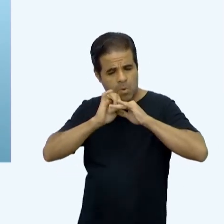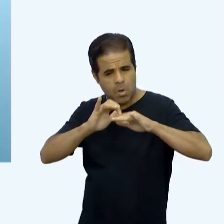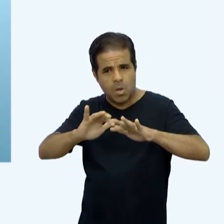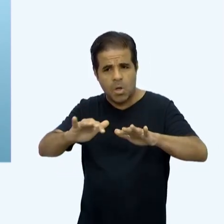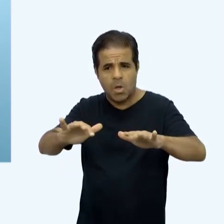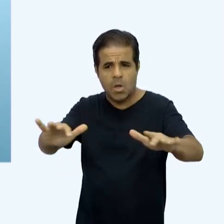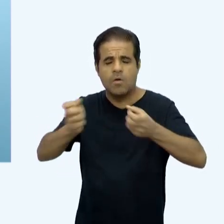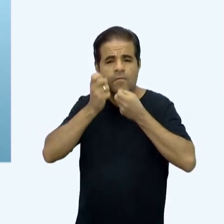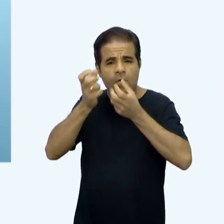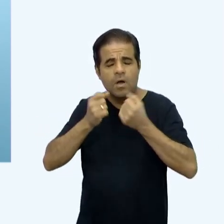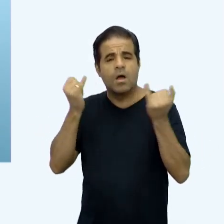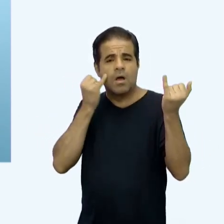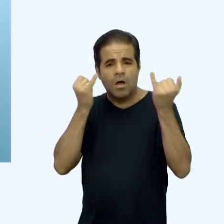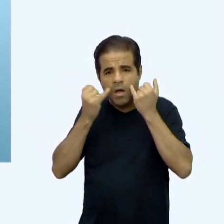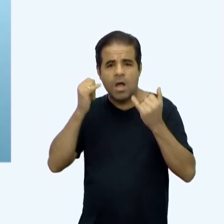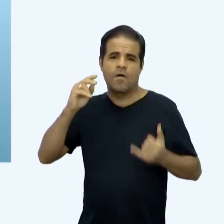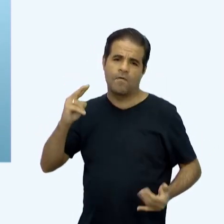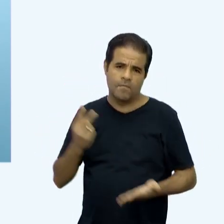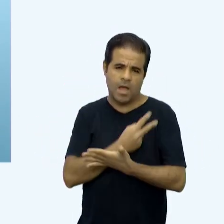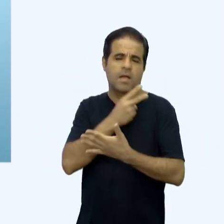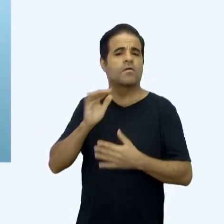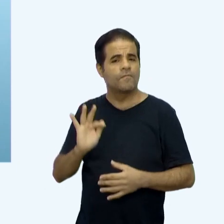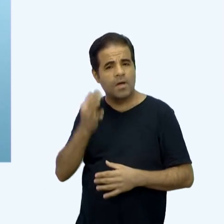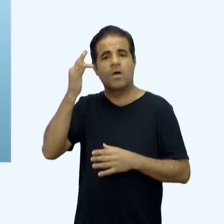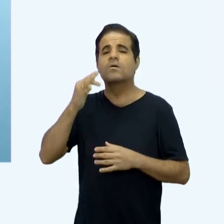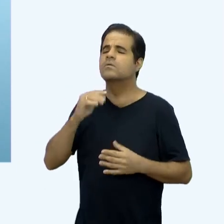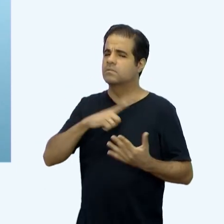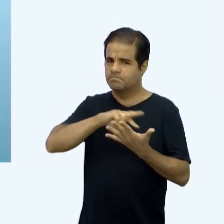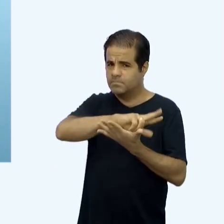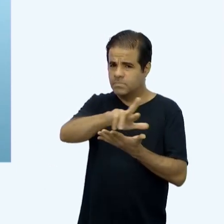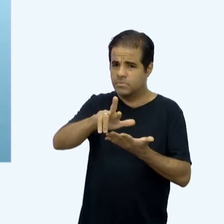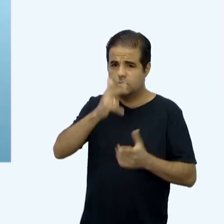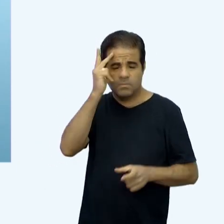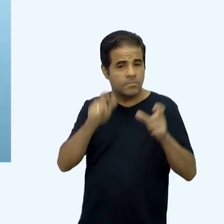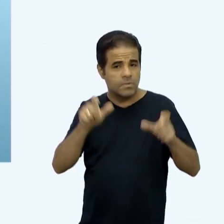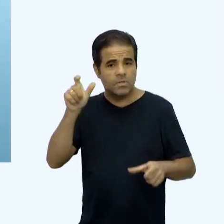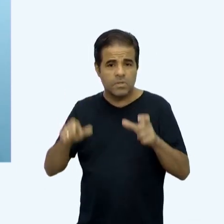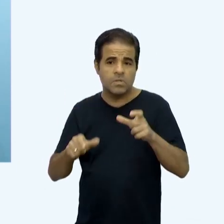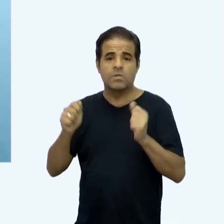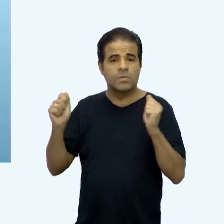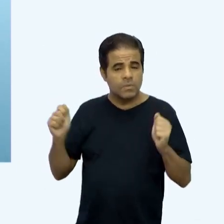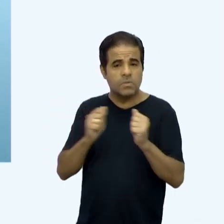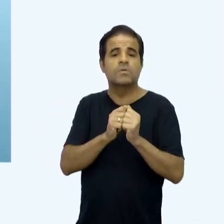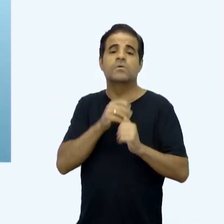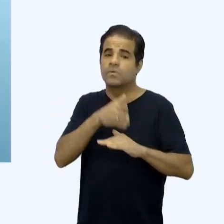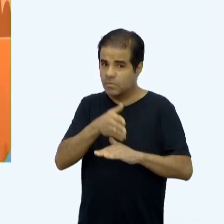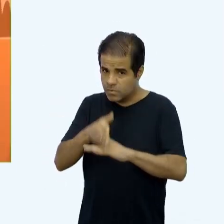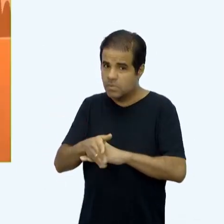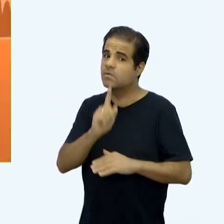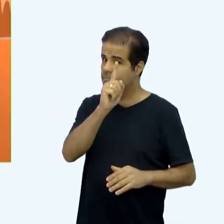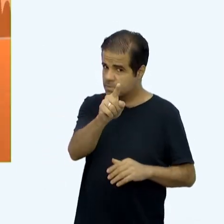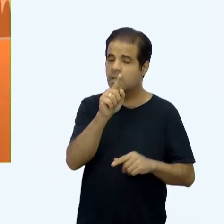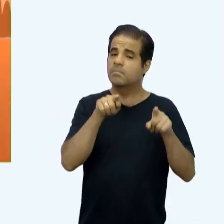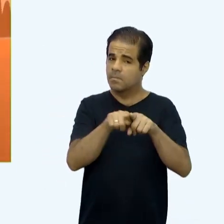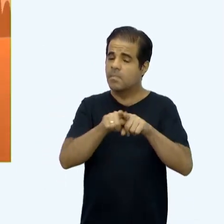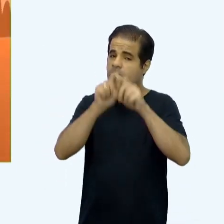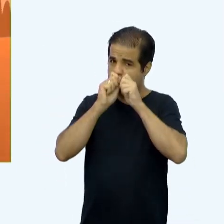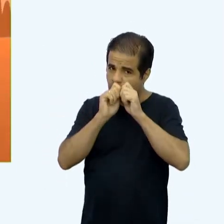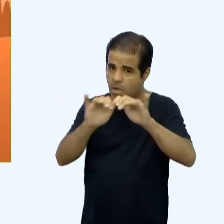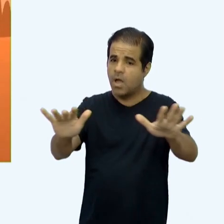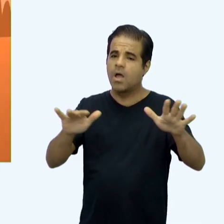uma desinformação. No caminho de uma informação, tem um monte de gente envolvida, inclusive você.